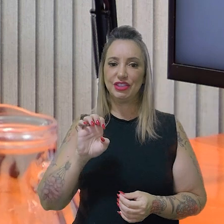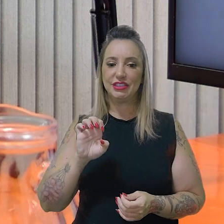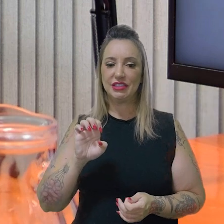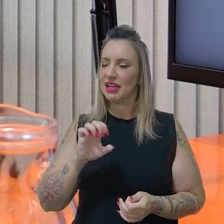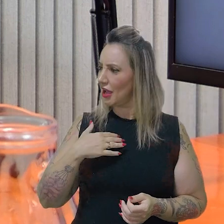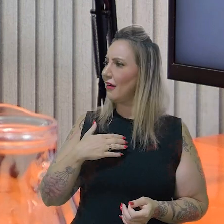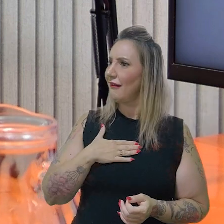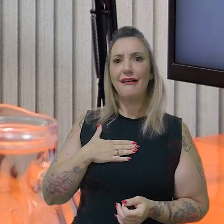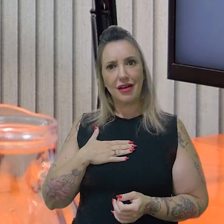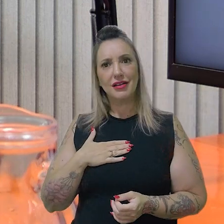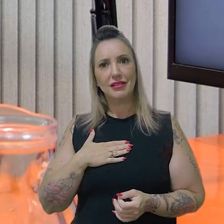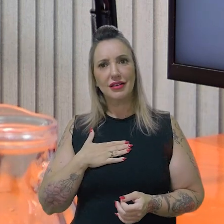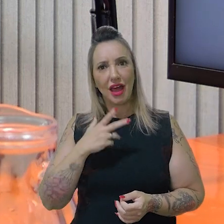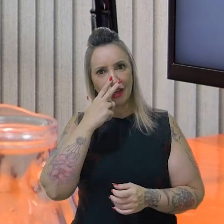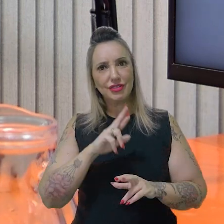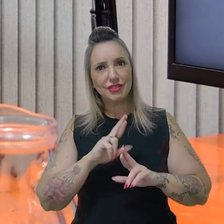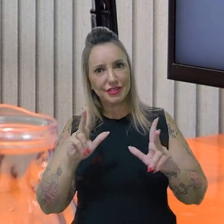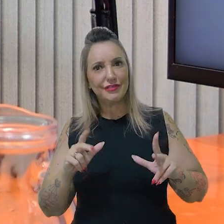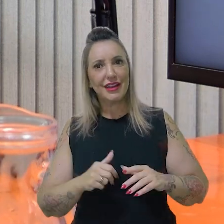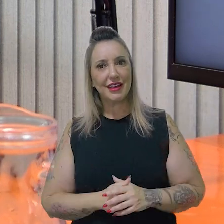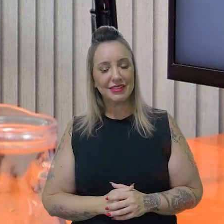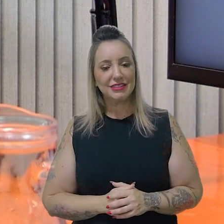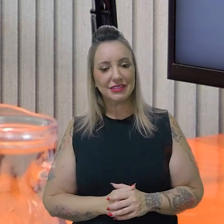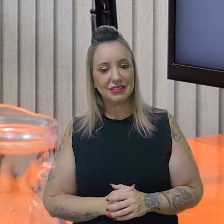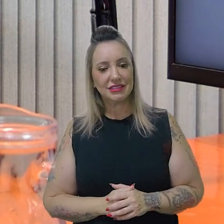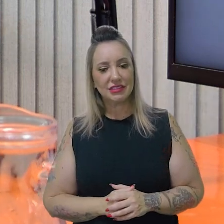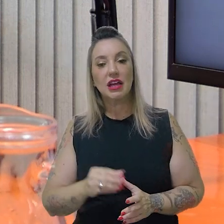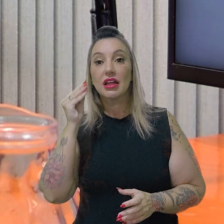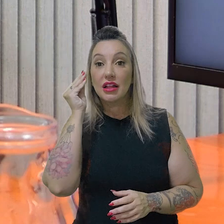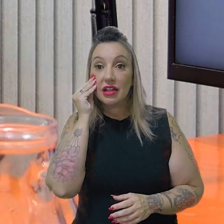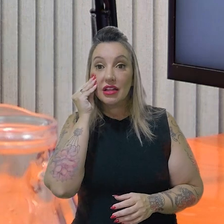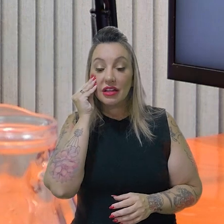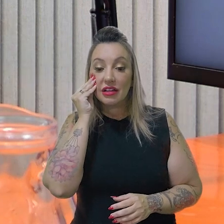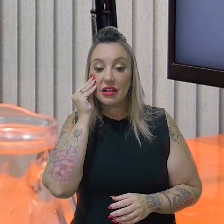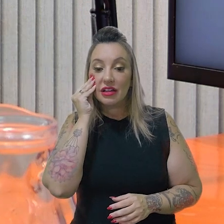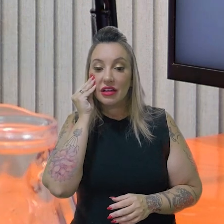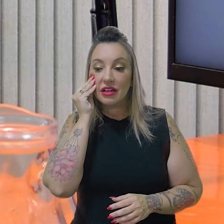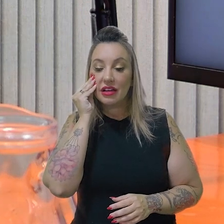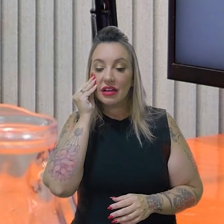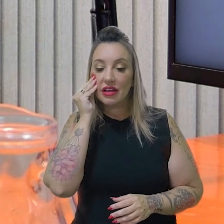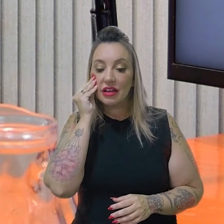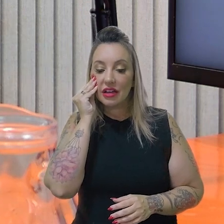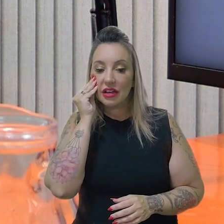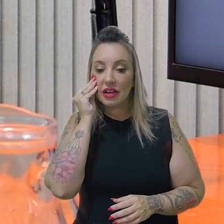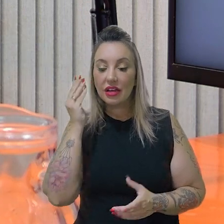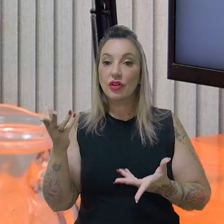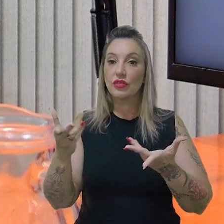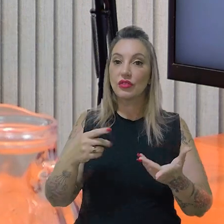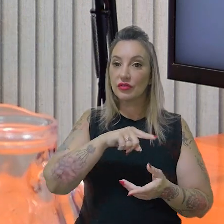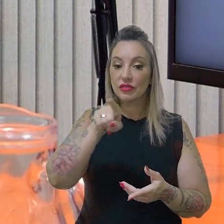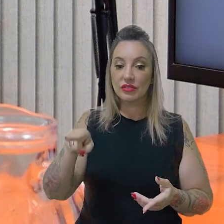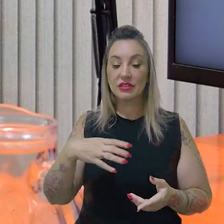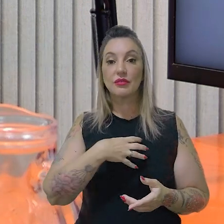gostei eu falei assim acho que é diferente muito testei aí falei ó vou convidar para você ter um